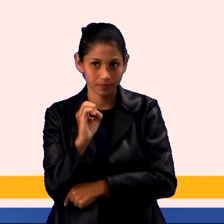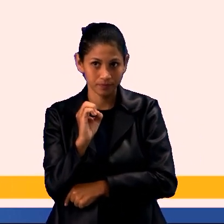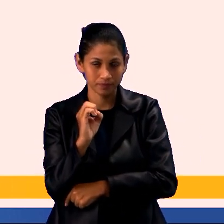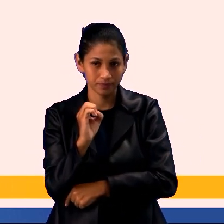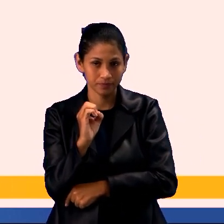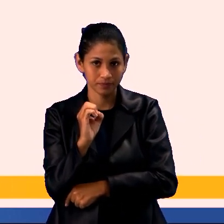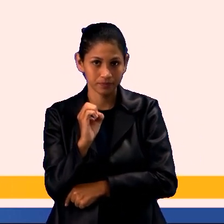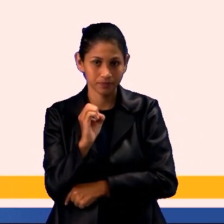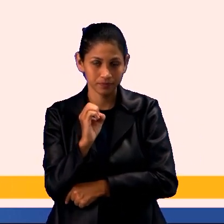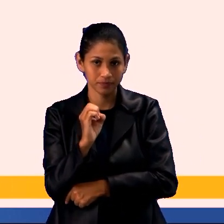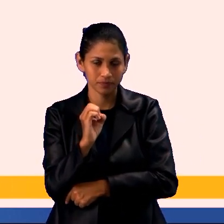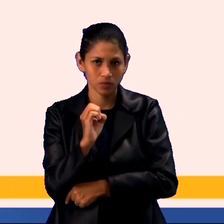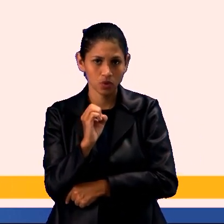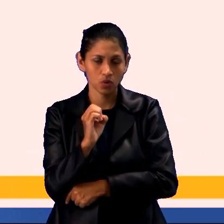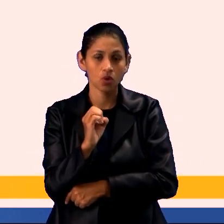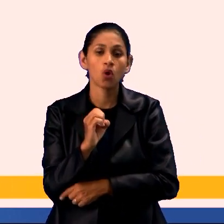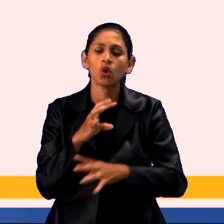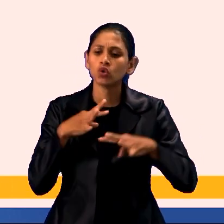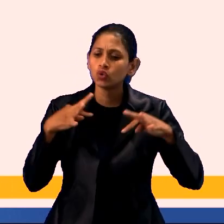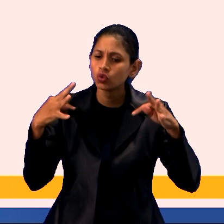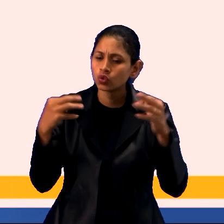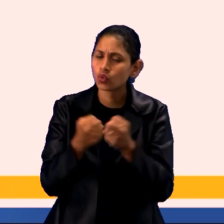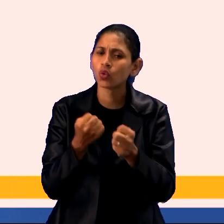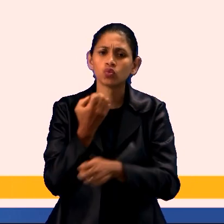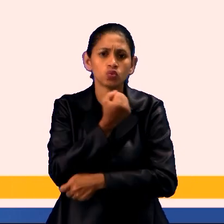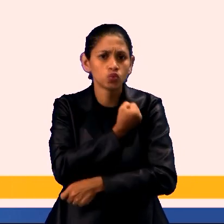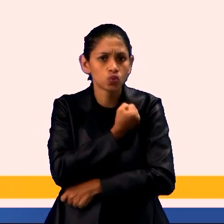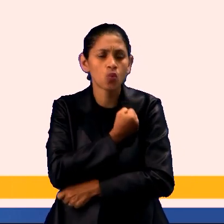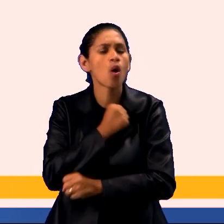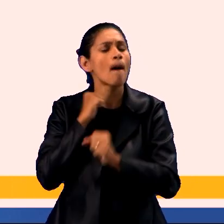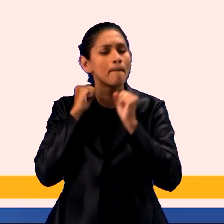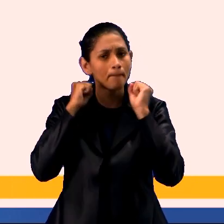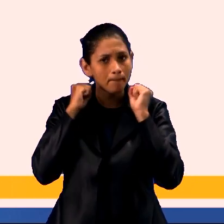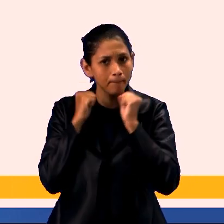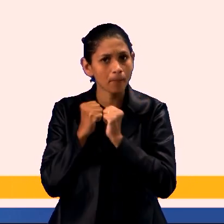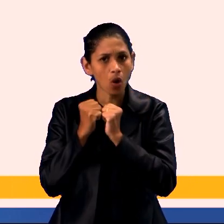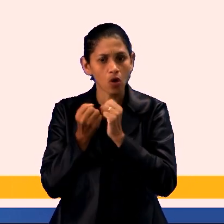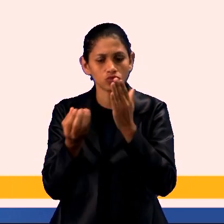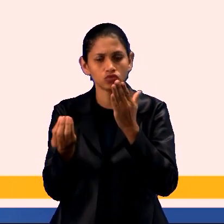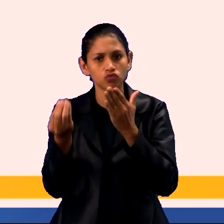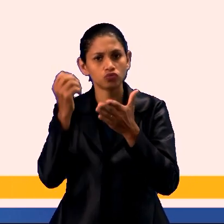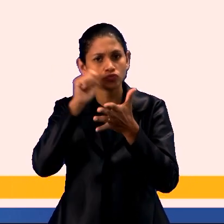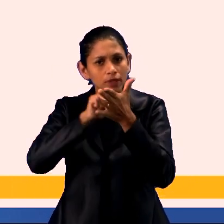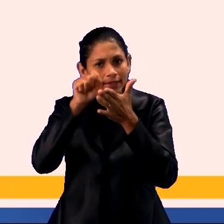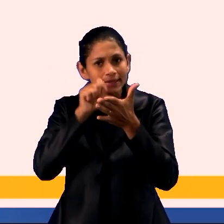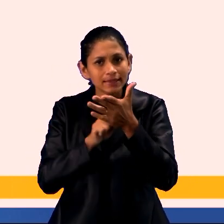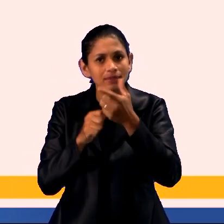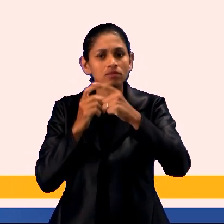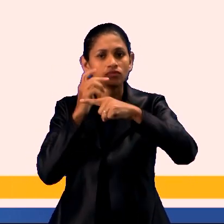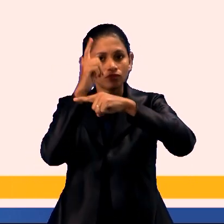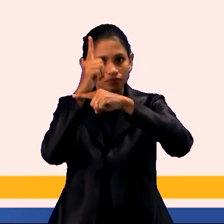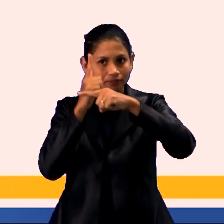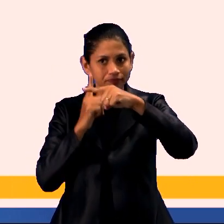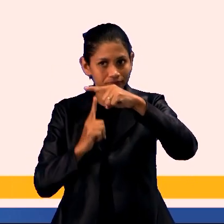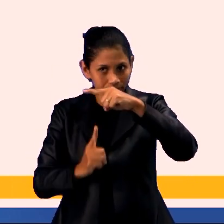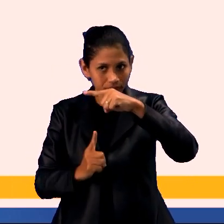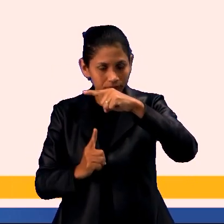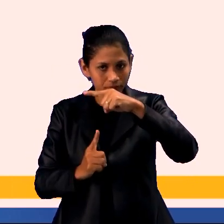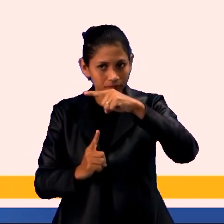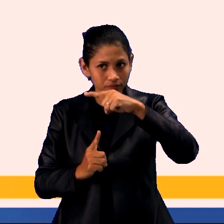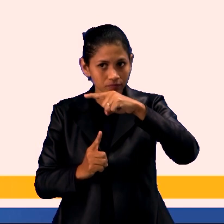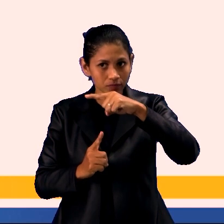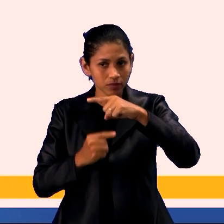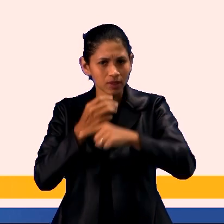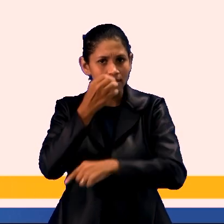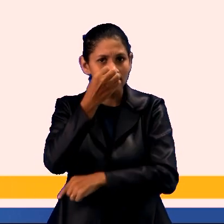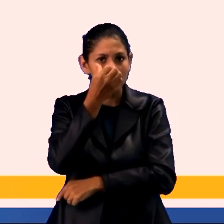ser reescrito em forma de fração? Como, professora? O 60, ele está sobre 1. O 1 está invisível aí,